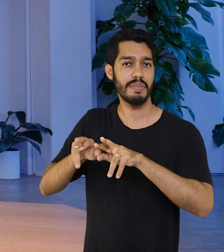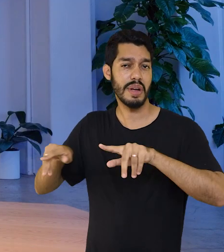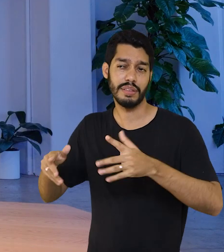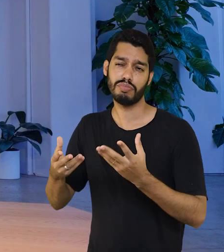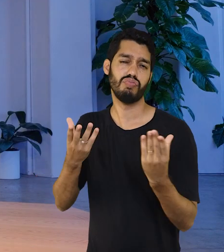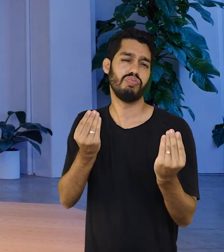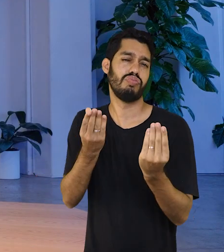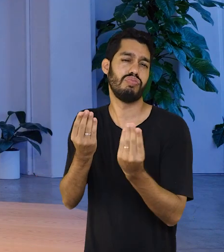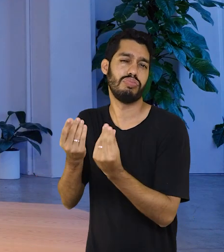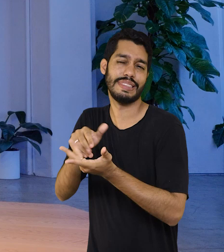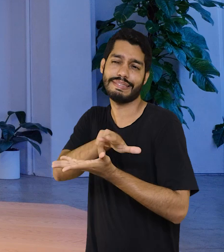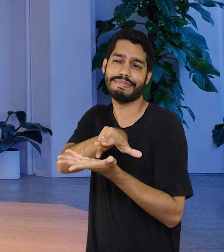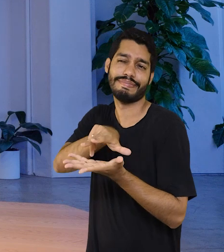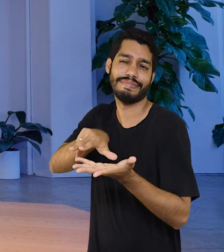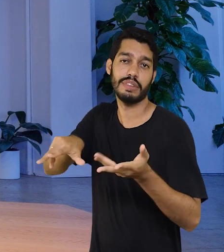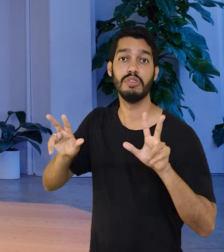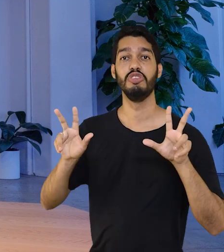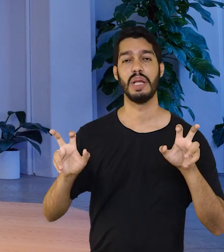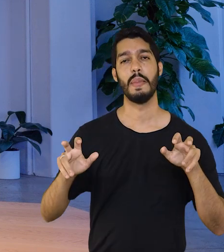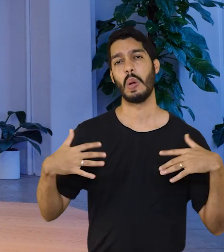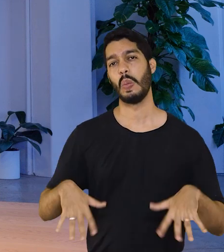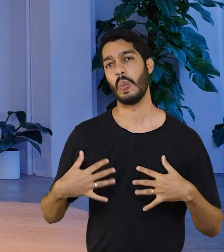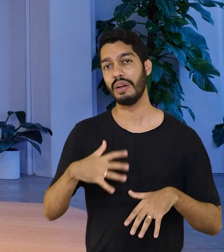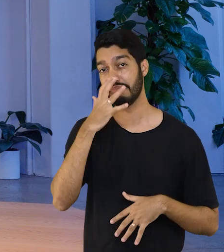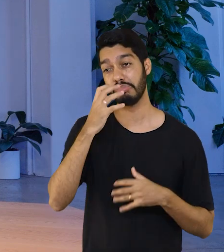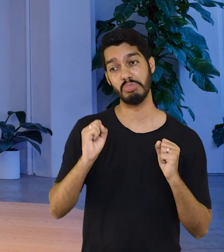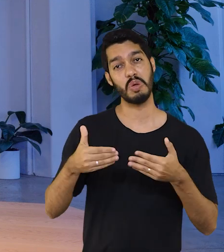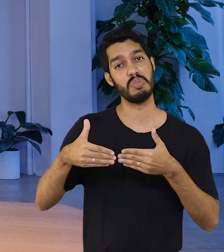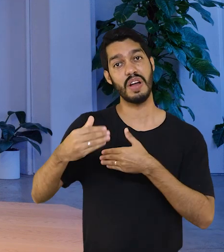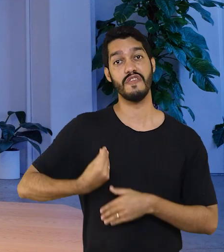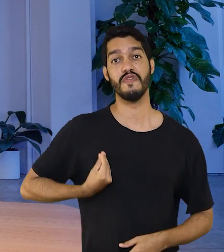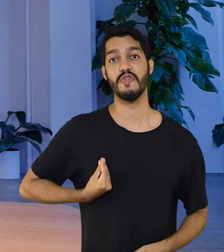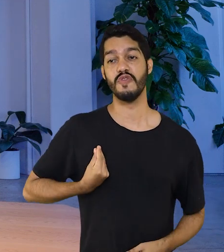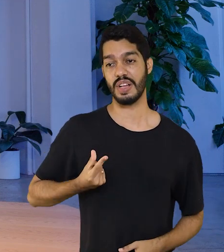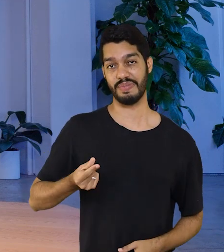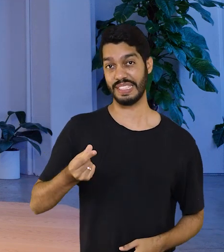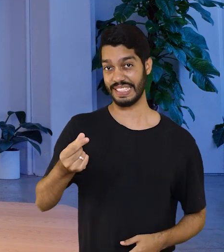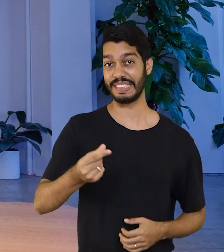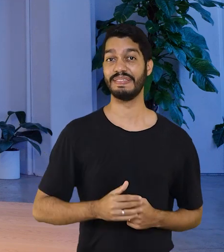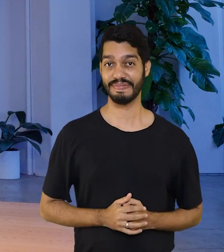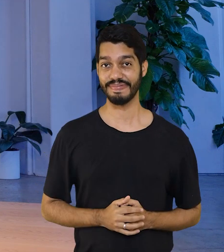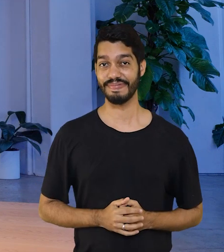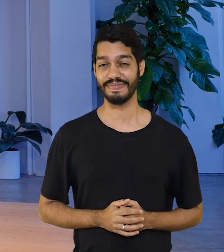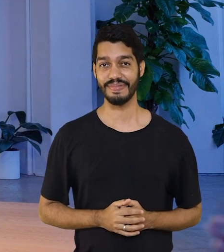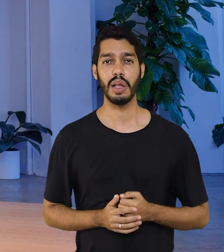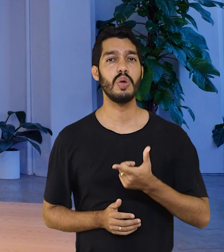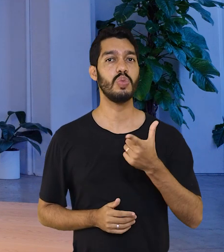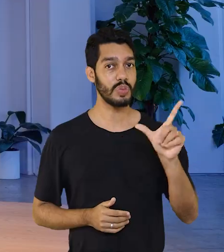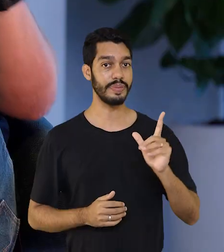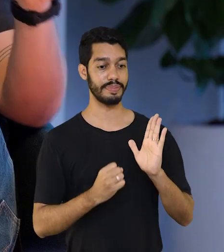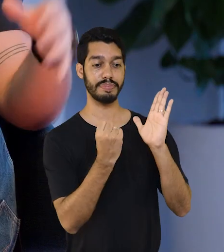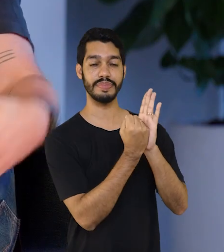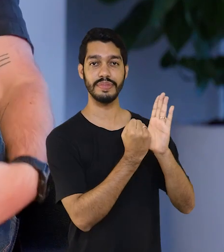de games, tem um mar de oportunidades, enfim, por aí vai. Então, esse é um assunto super rico, assim, uma das coisas que está vindo por aí,